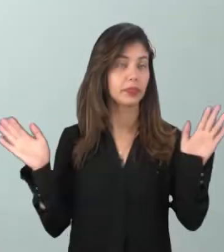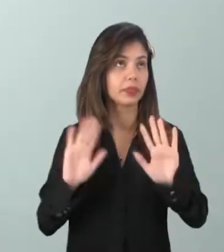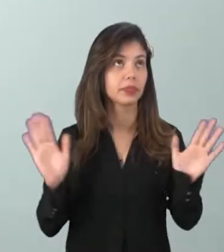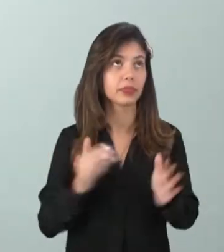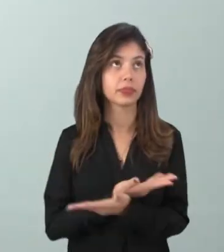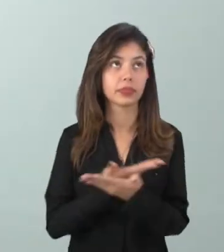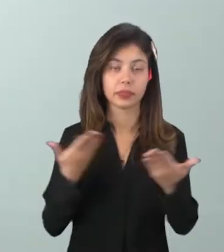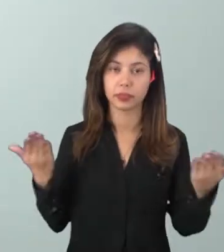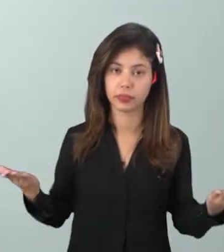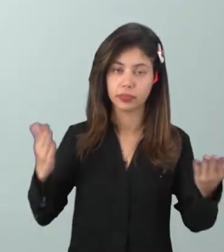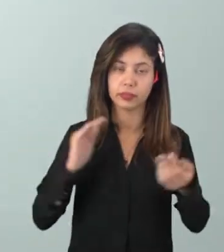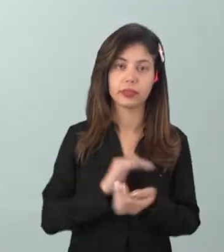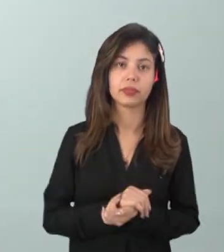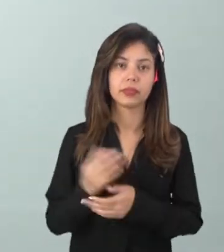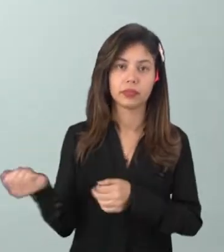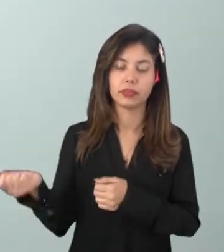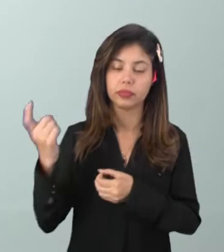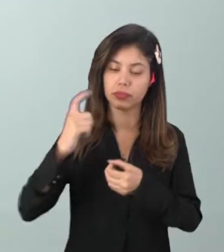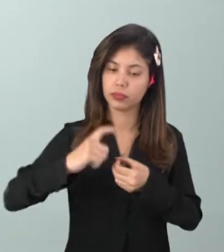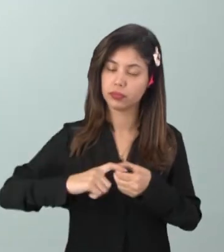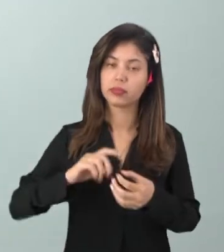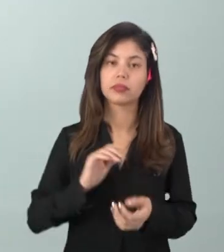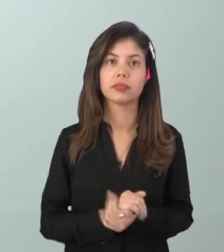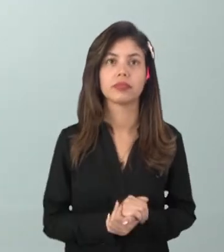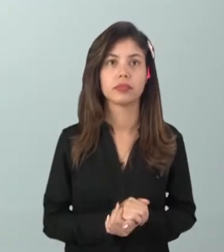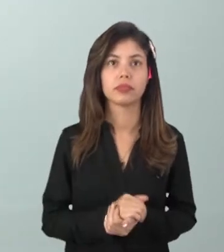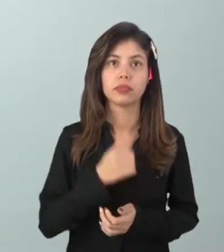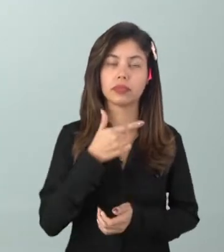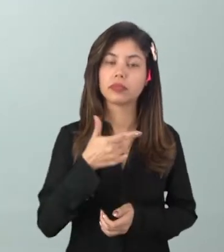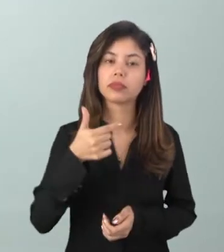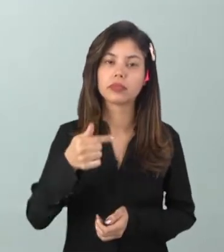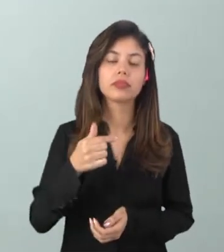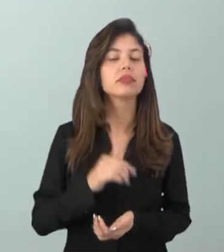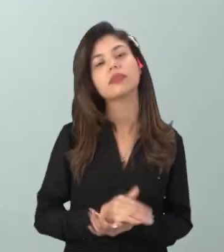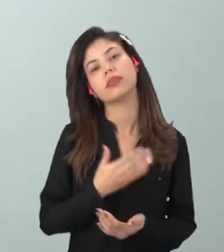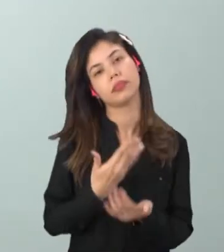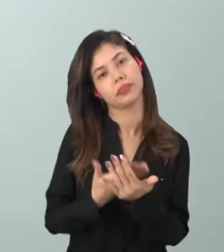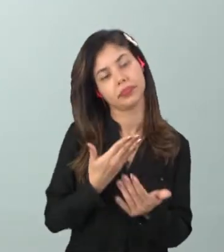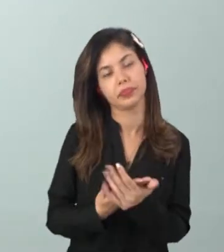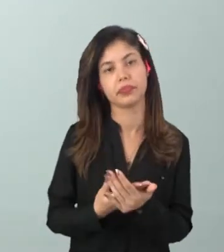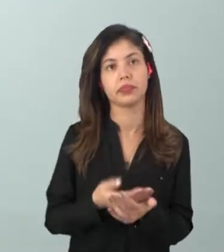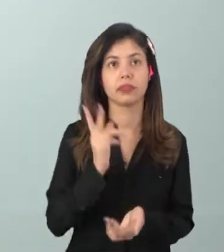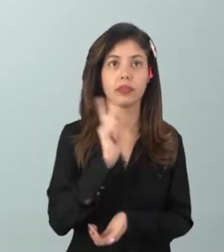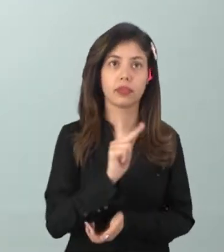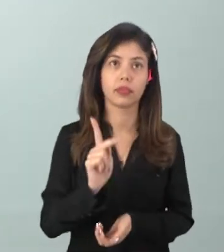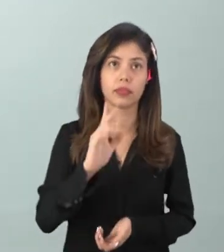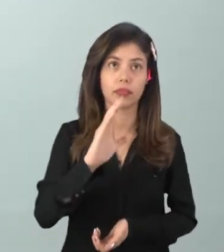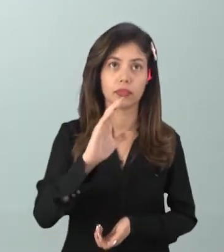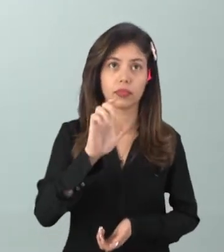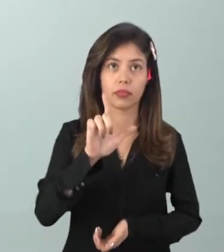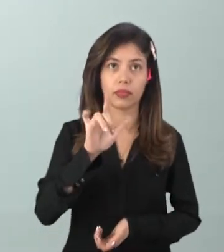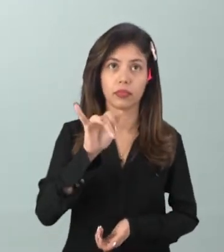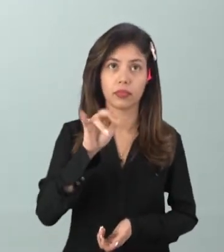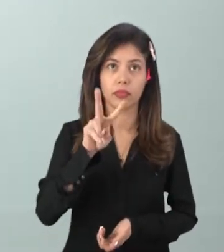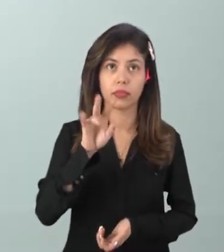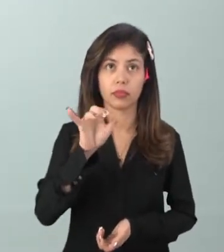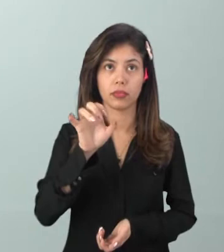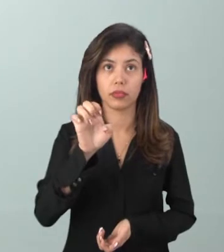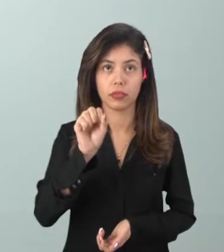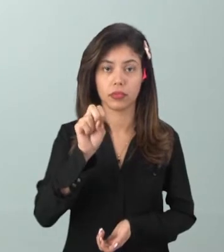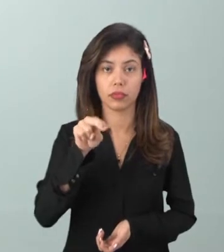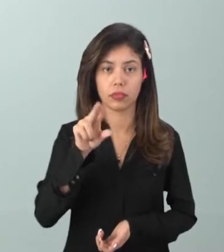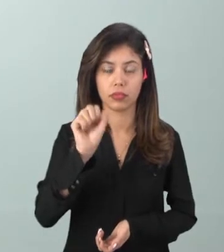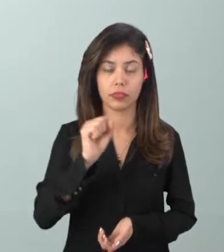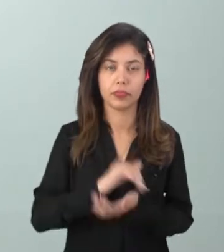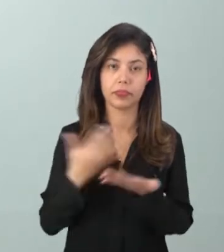Olá, pessoal. Estamos de volta com a nossa 27ª aula. Eu sou o professor Cleivson, trabalho com os sextos anos. E